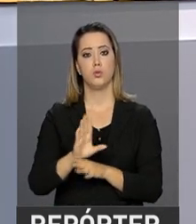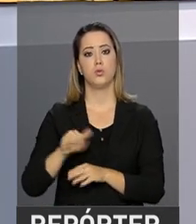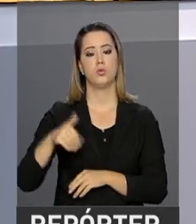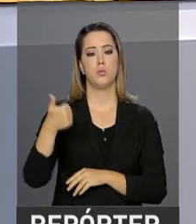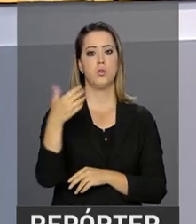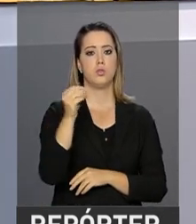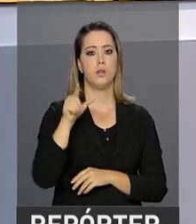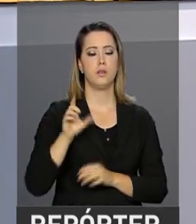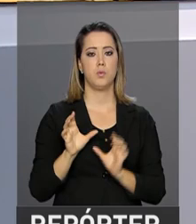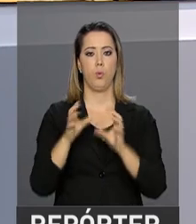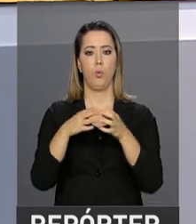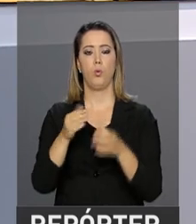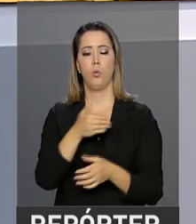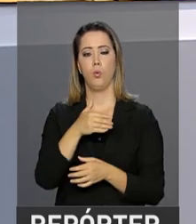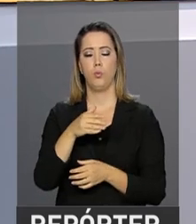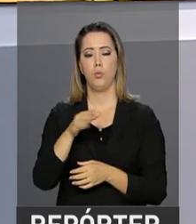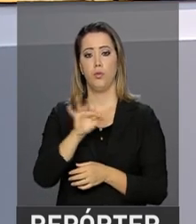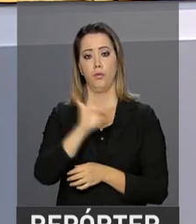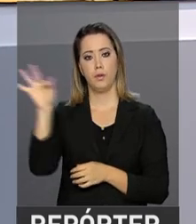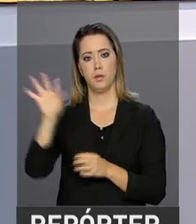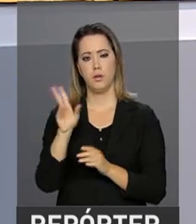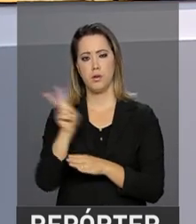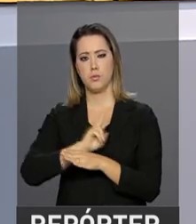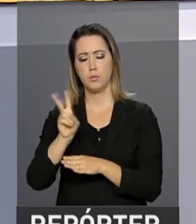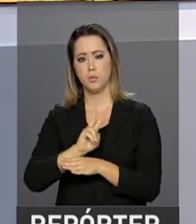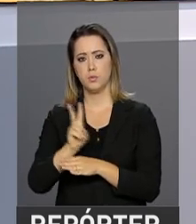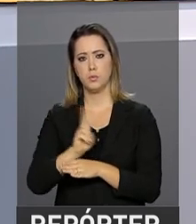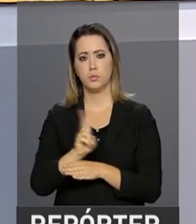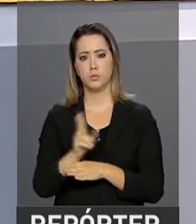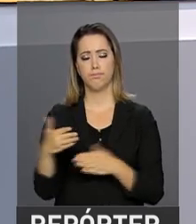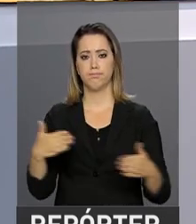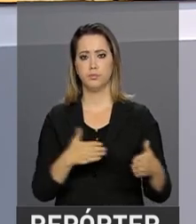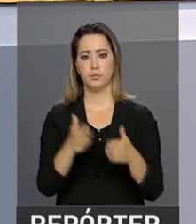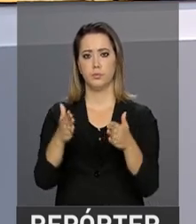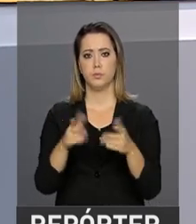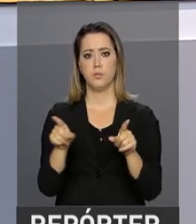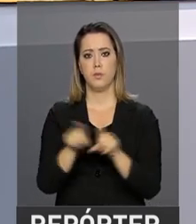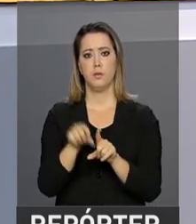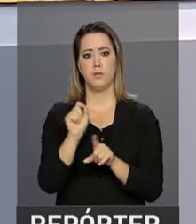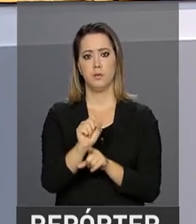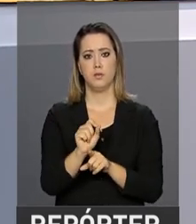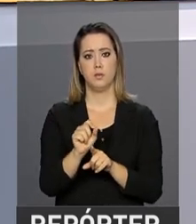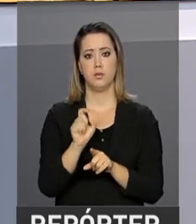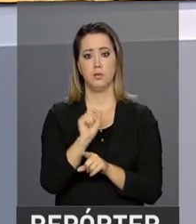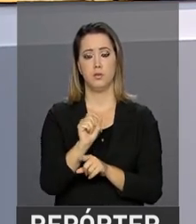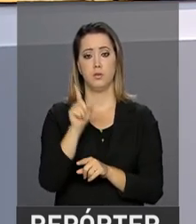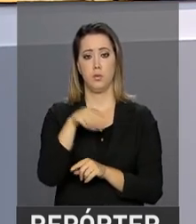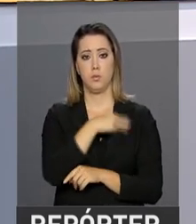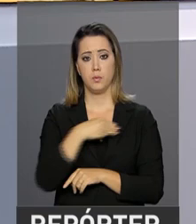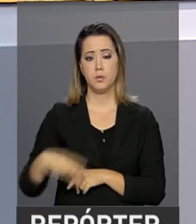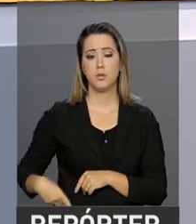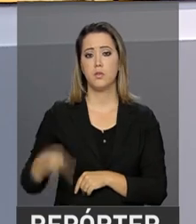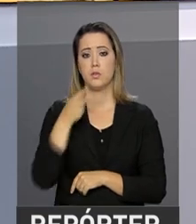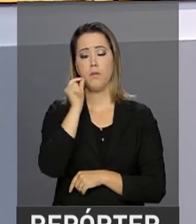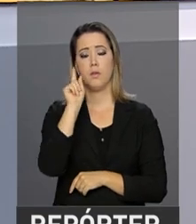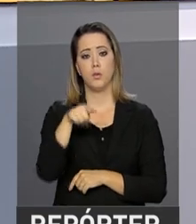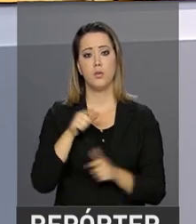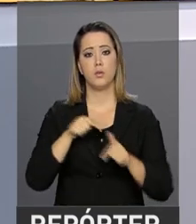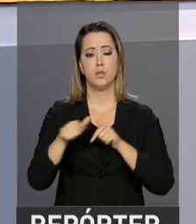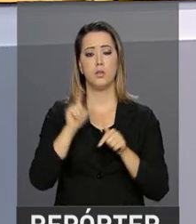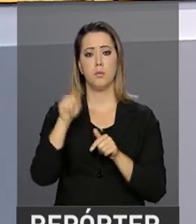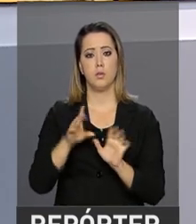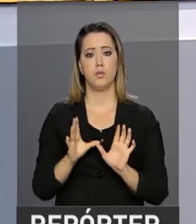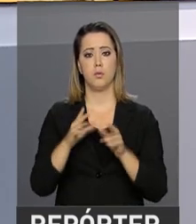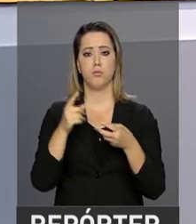mais de 10.000 agentes federais para o Patrulhamento das ruas do Rio o ministro falou que a ação das Forças Armadas está